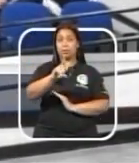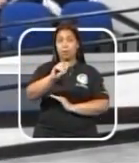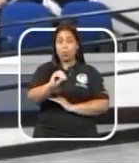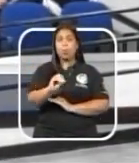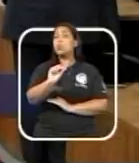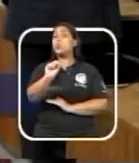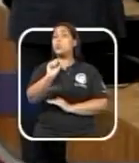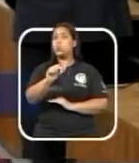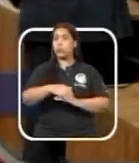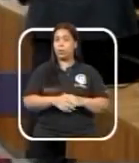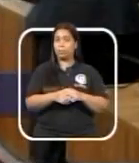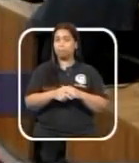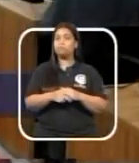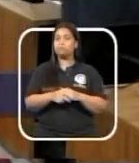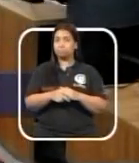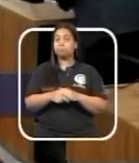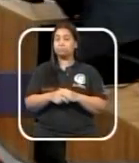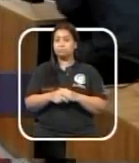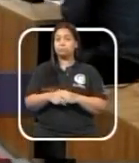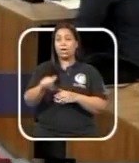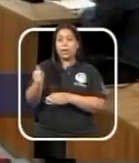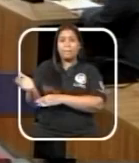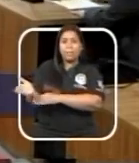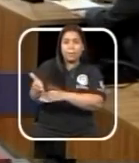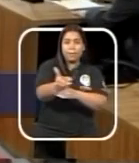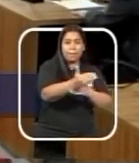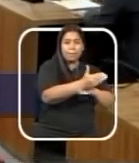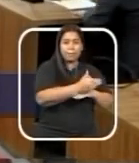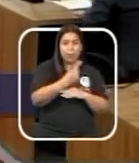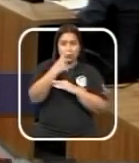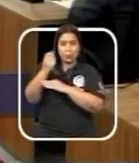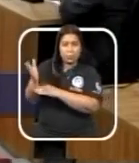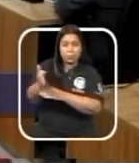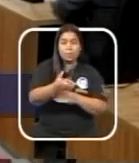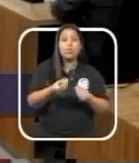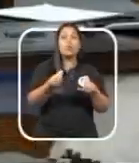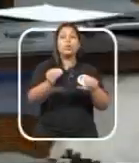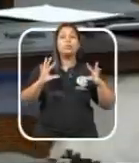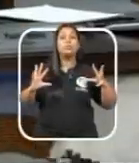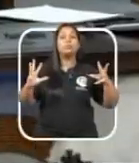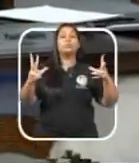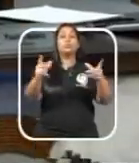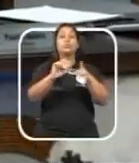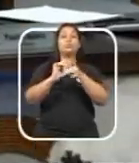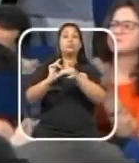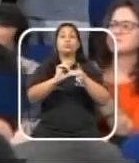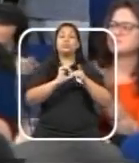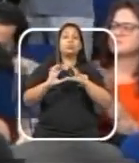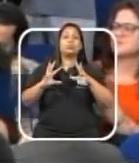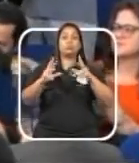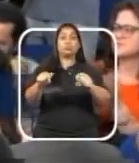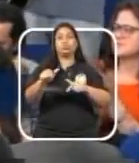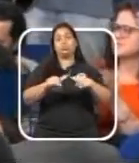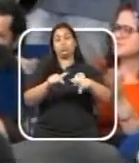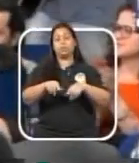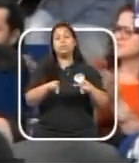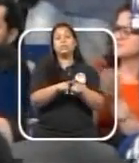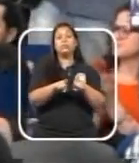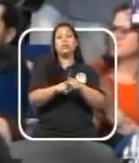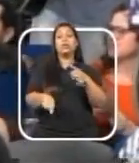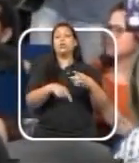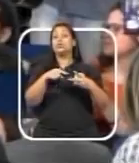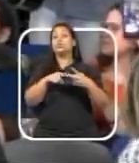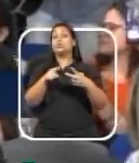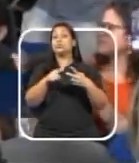defende a ampliação da coleta seletiva no município, a fim de garantir a universalização do serviço. A segunda emenda